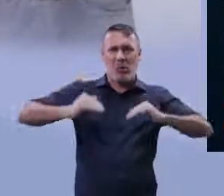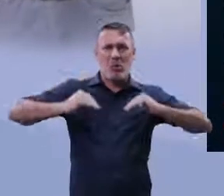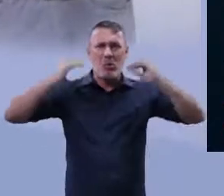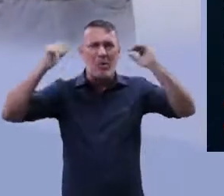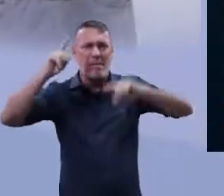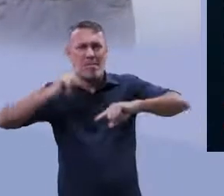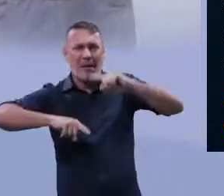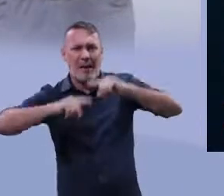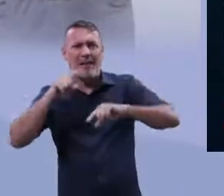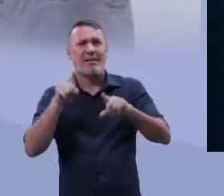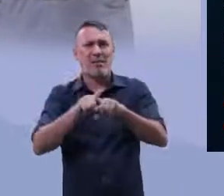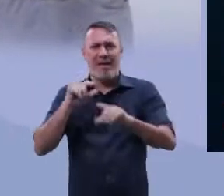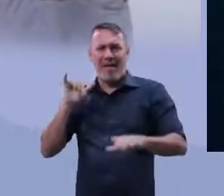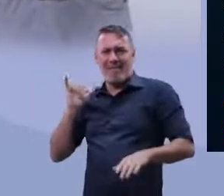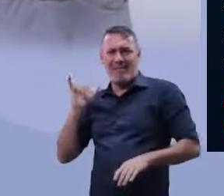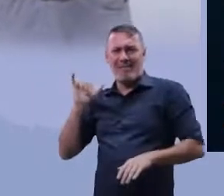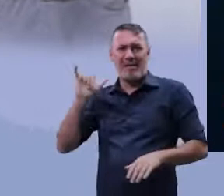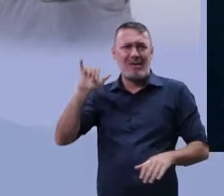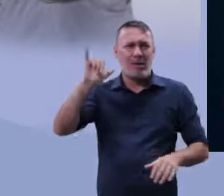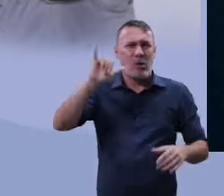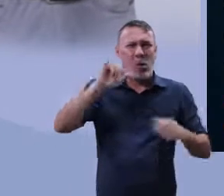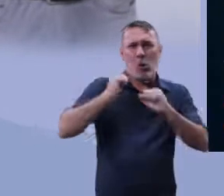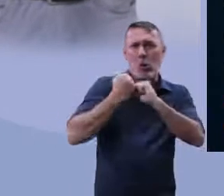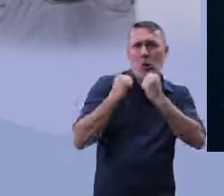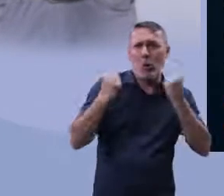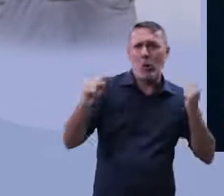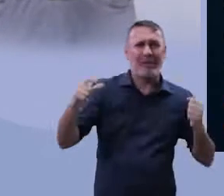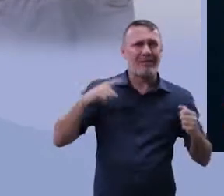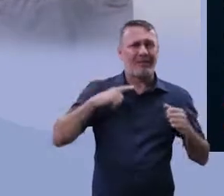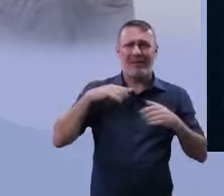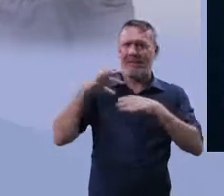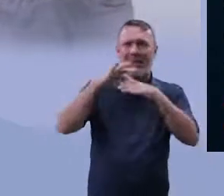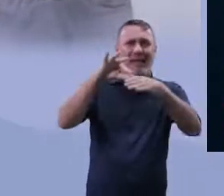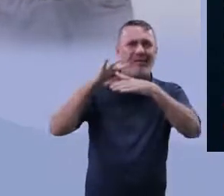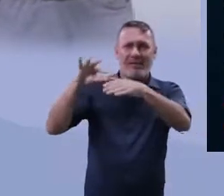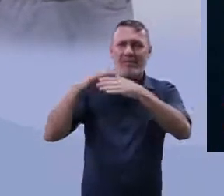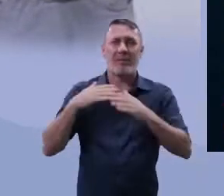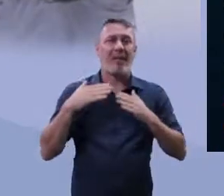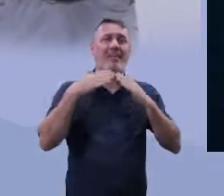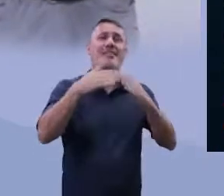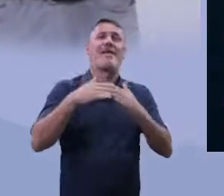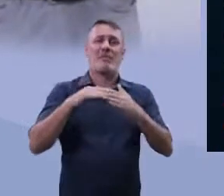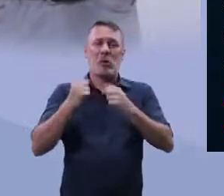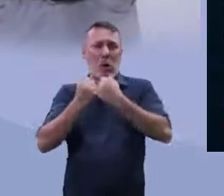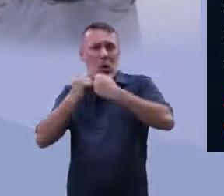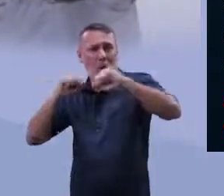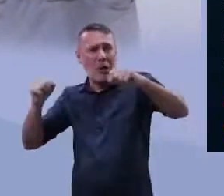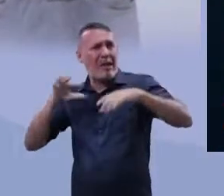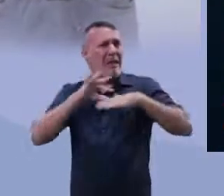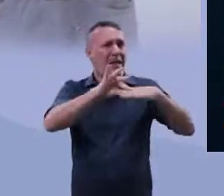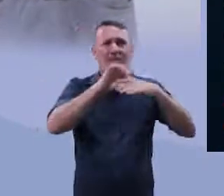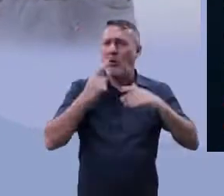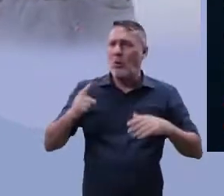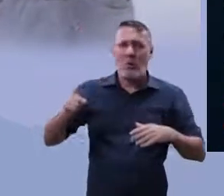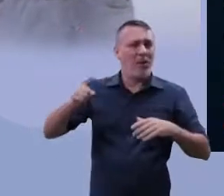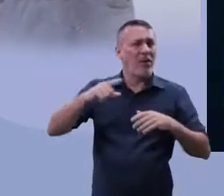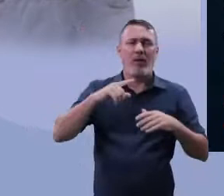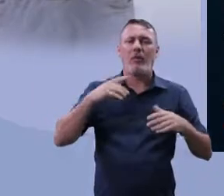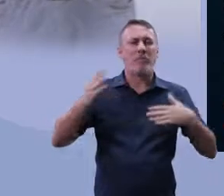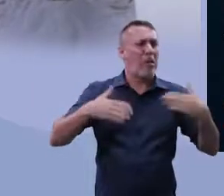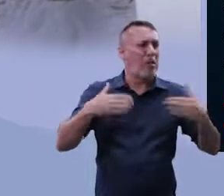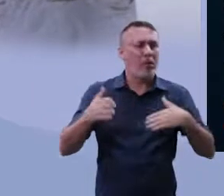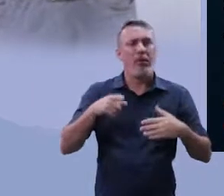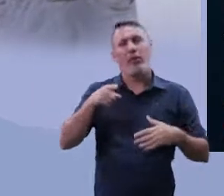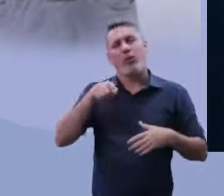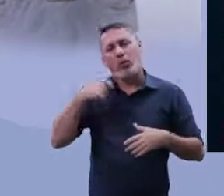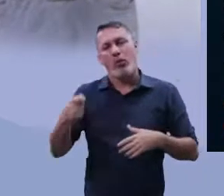super petroleiros, você vai ter aviões de grande porte transportando cada vez mais, né, e aí é a hora que isso tudo, né,